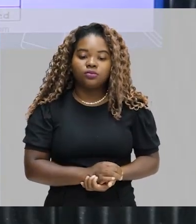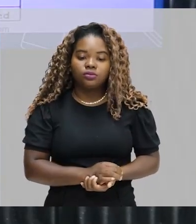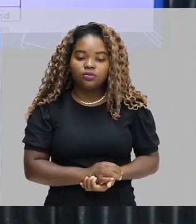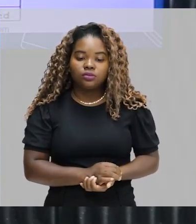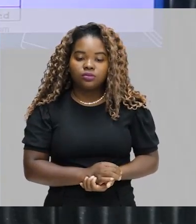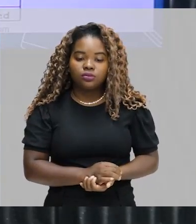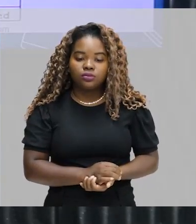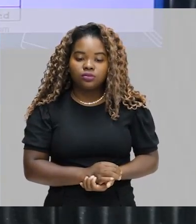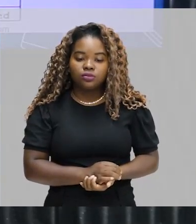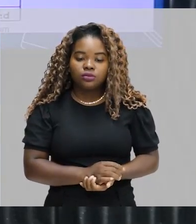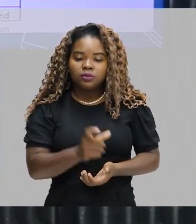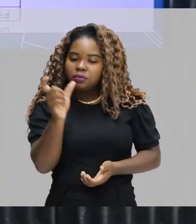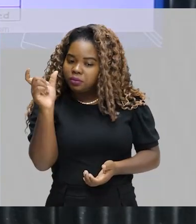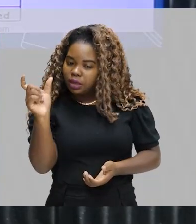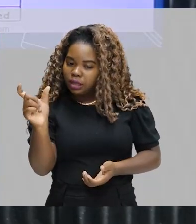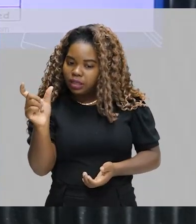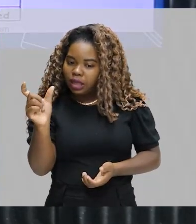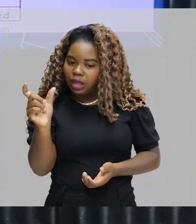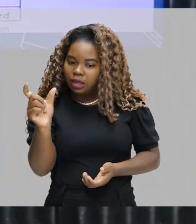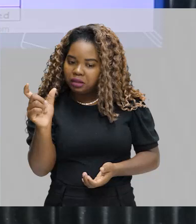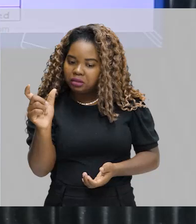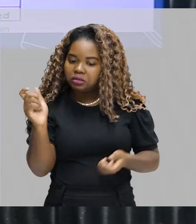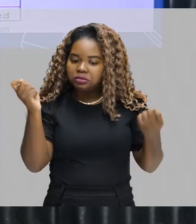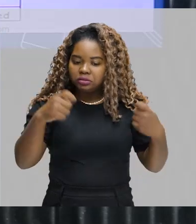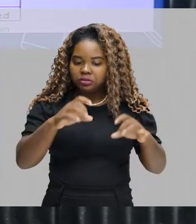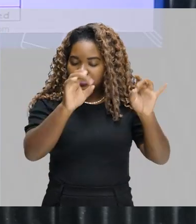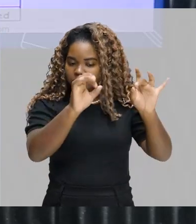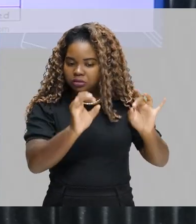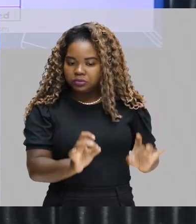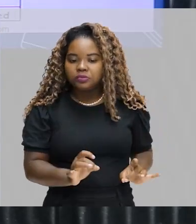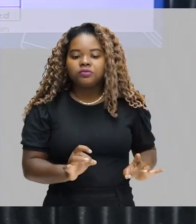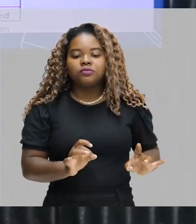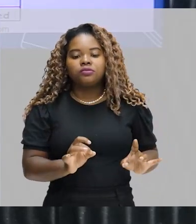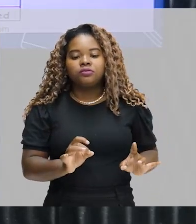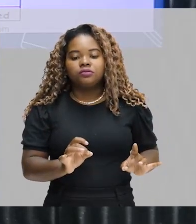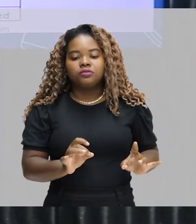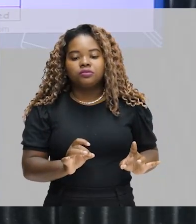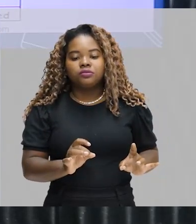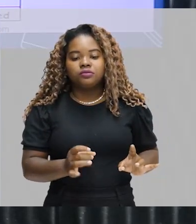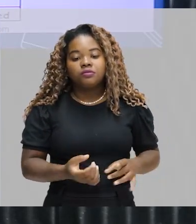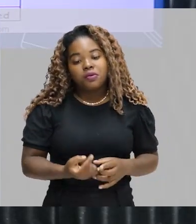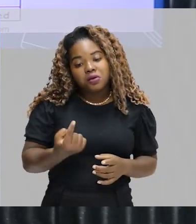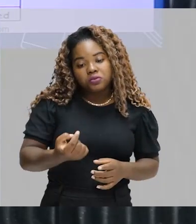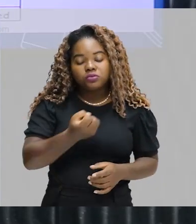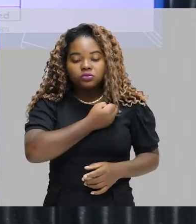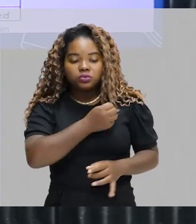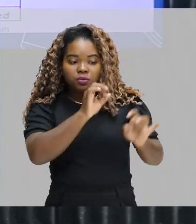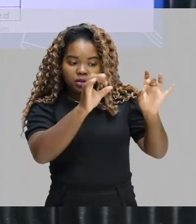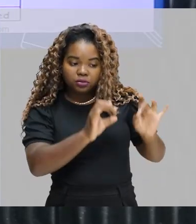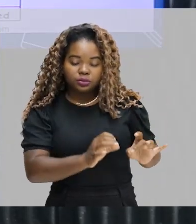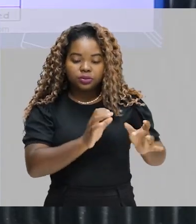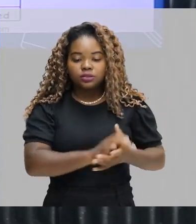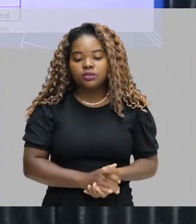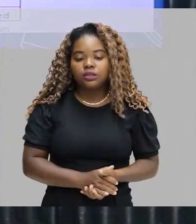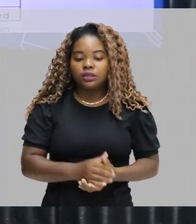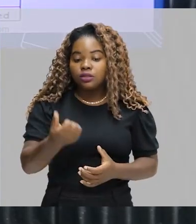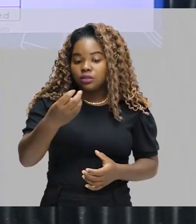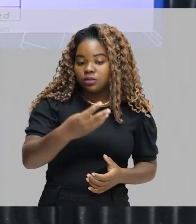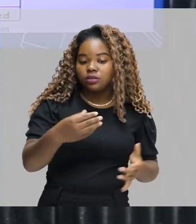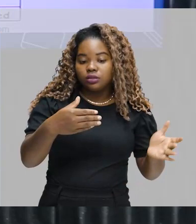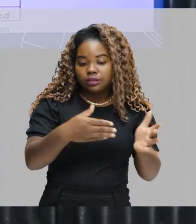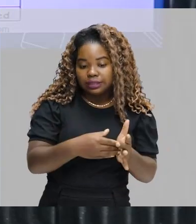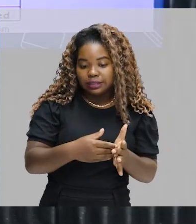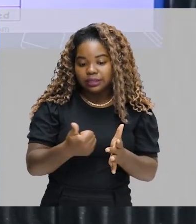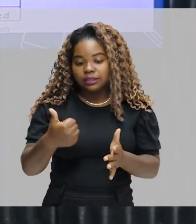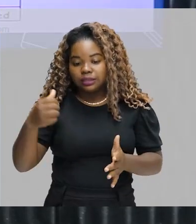11 são palavras que você utiliza para especificar ou para dizer, tratar de um número em específico. Do 13